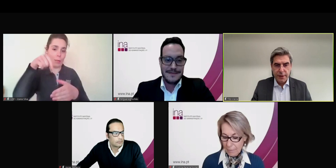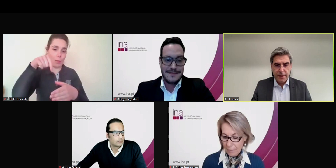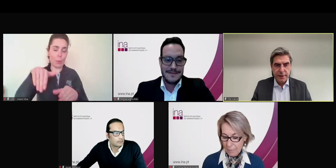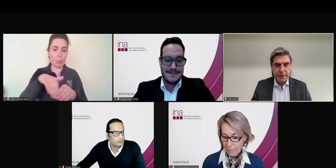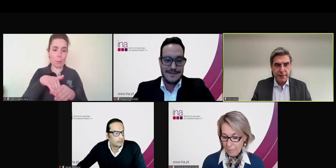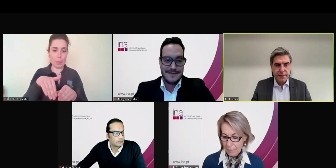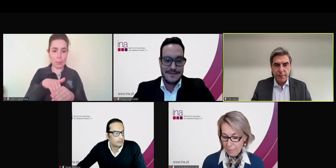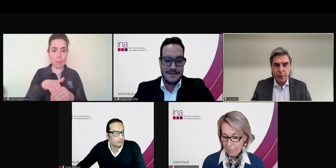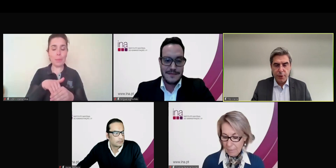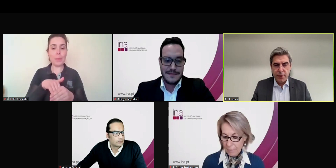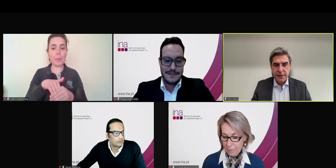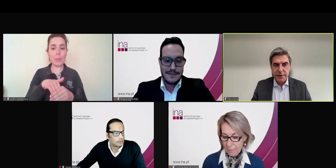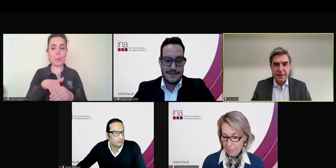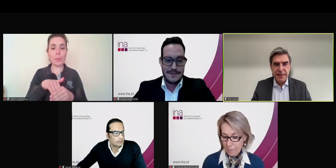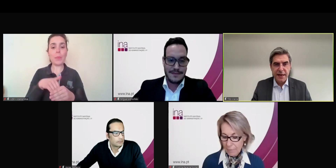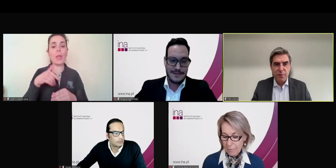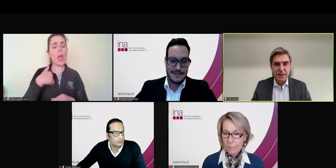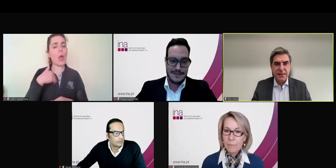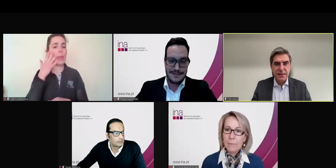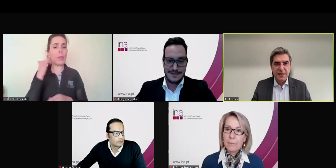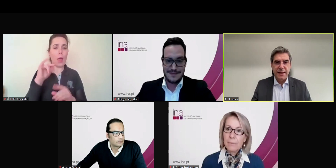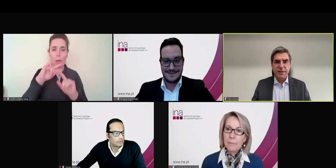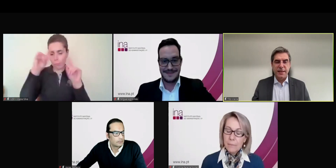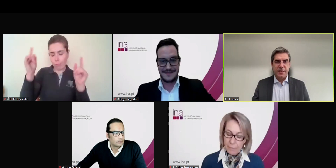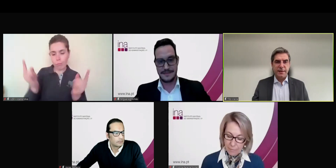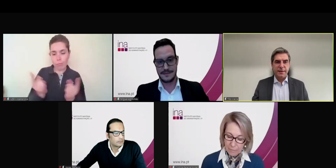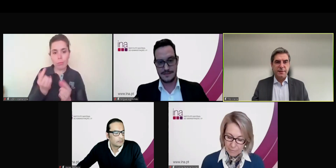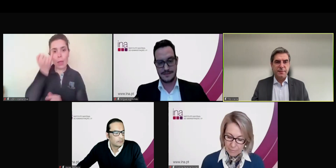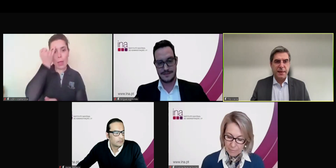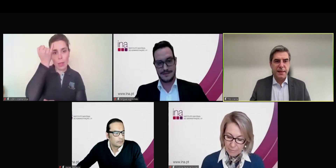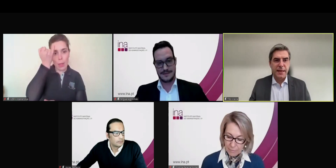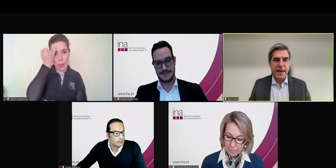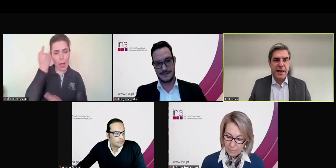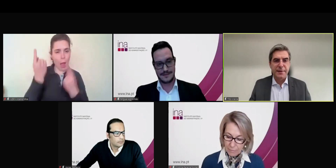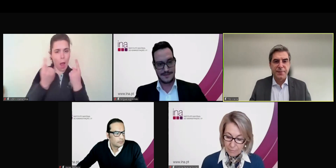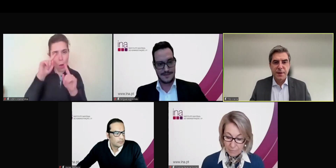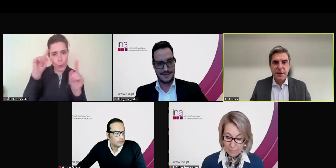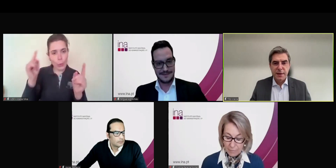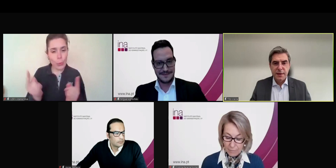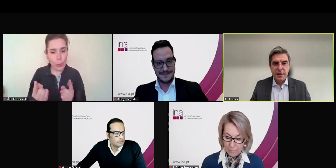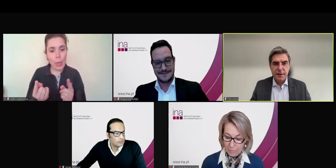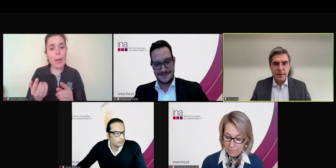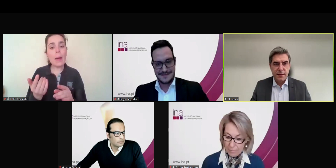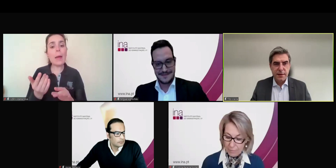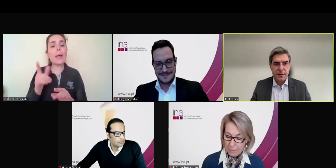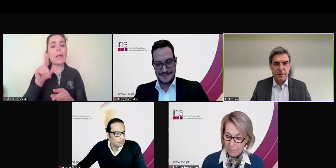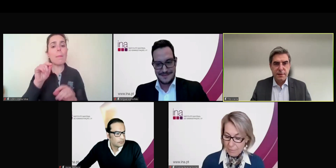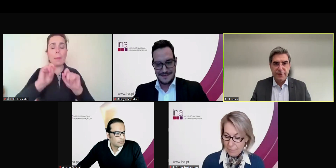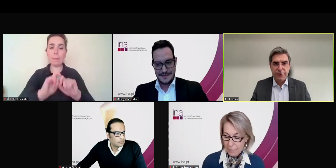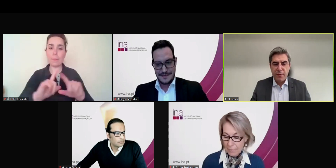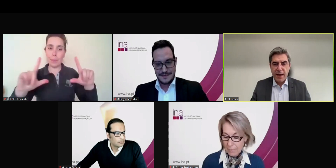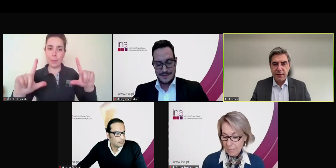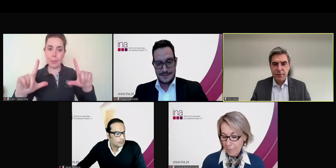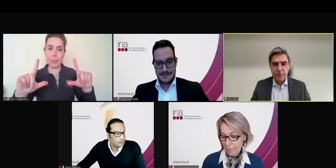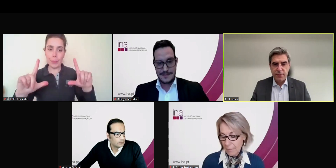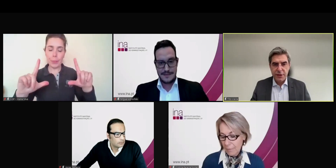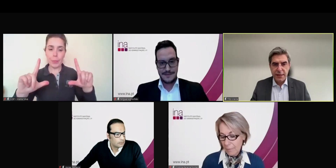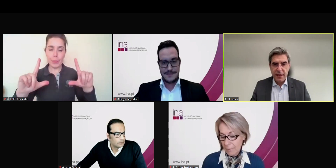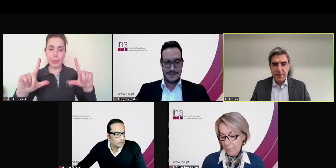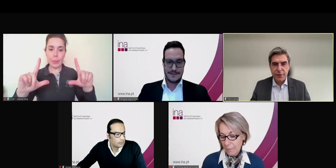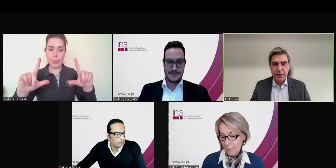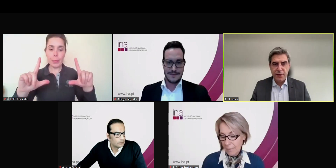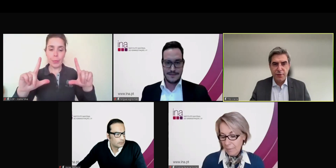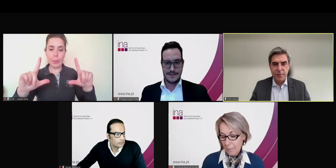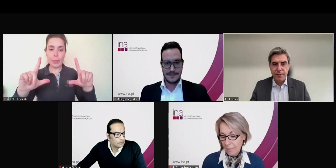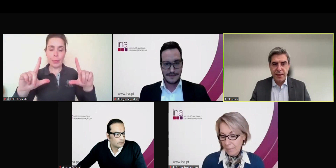eu procurei sistematizar algumas das ideias que queria partilhar em formato